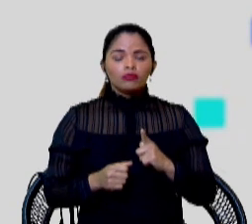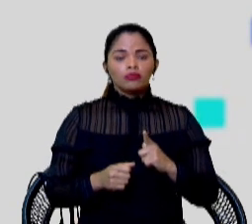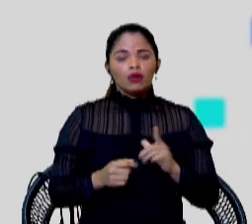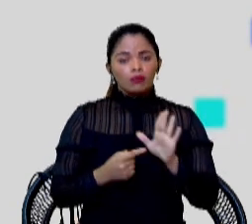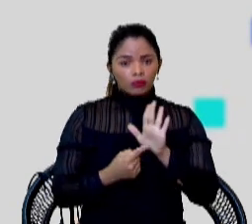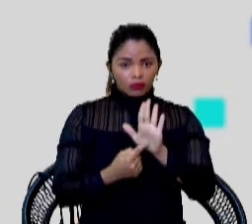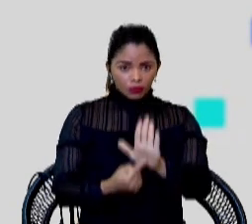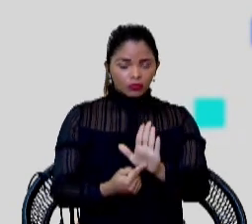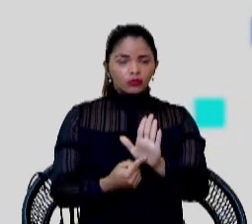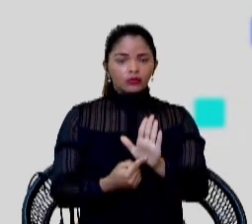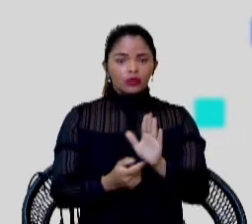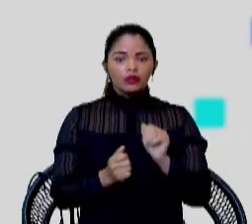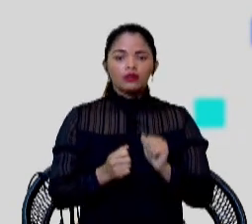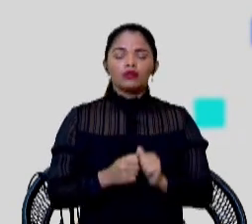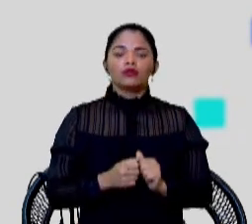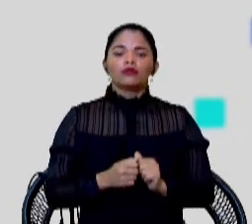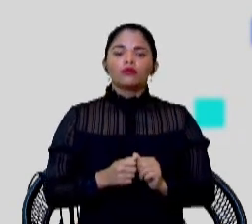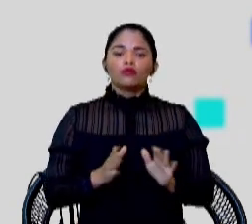que é mostrar